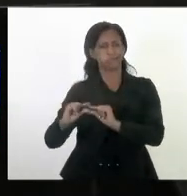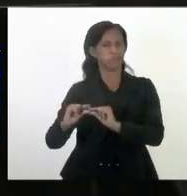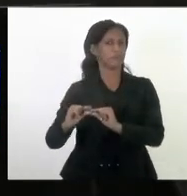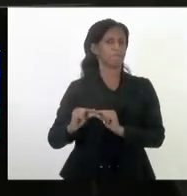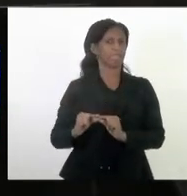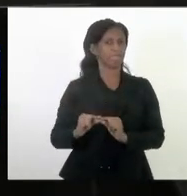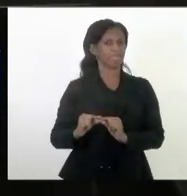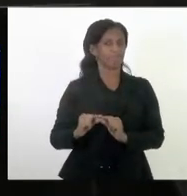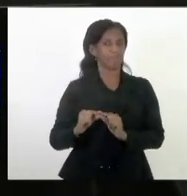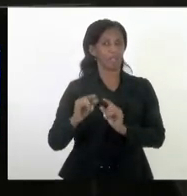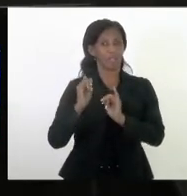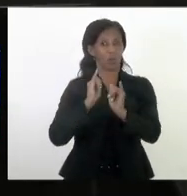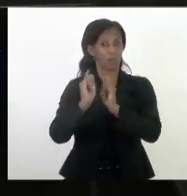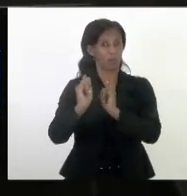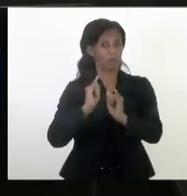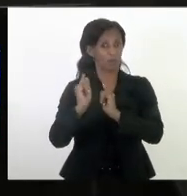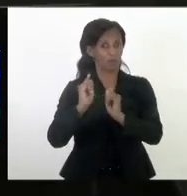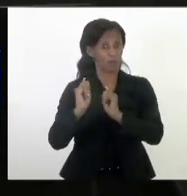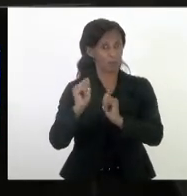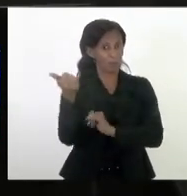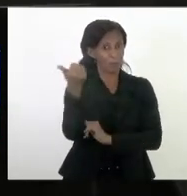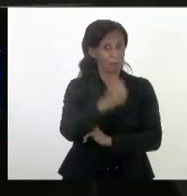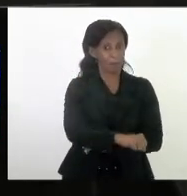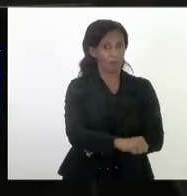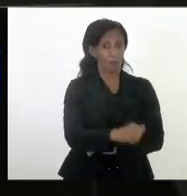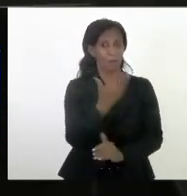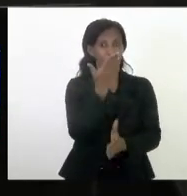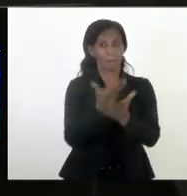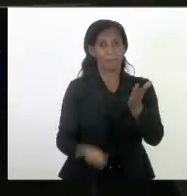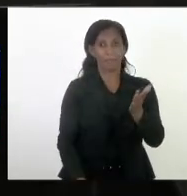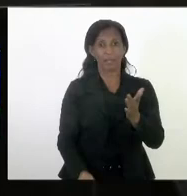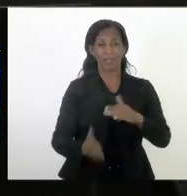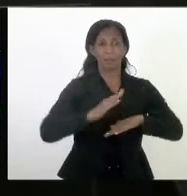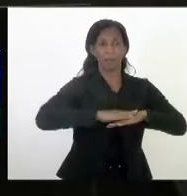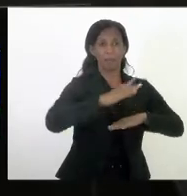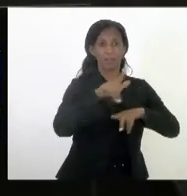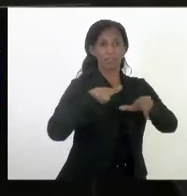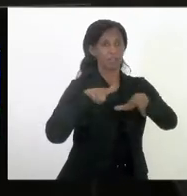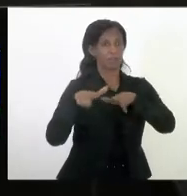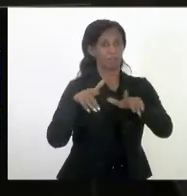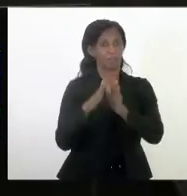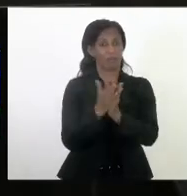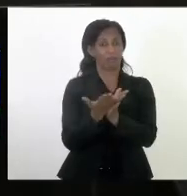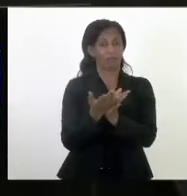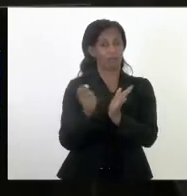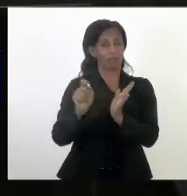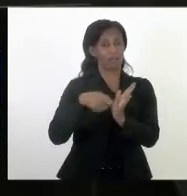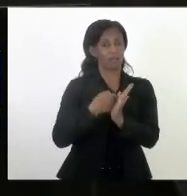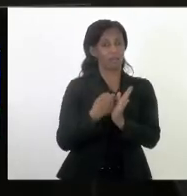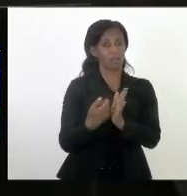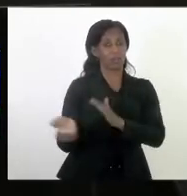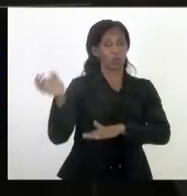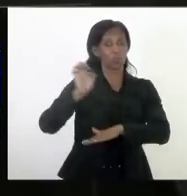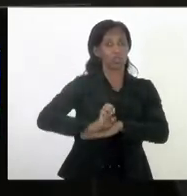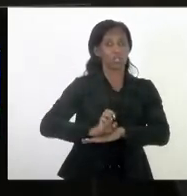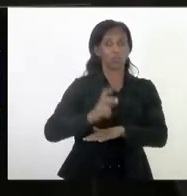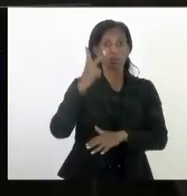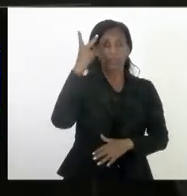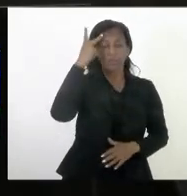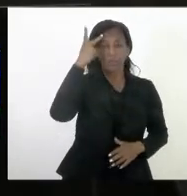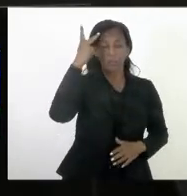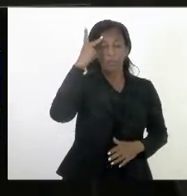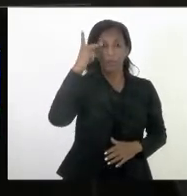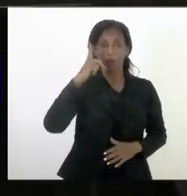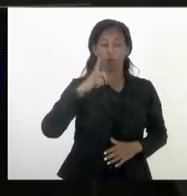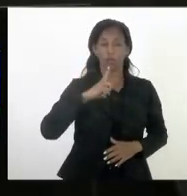3.269.688. Qual é o dado adicional ainda mais grave? Nós perdemos mais empregos com carteira assinada que o estado de São Paulo, que